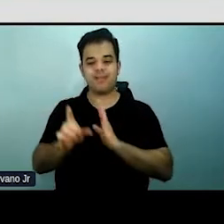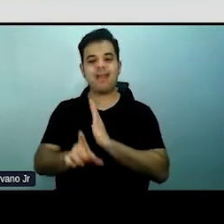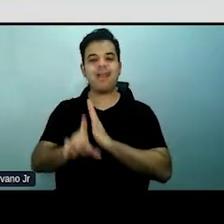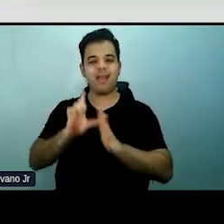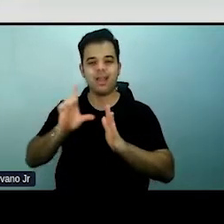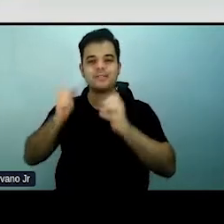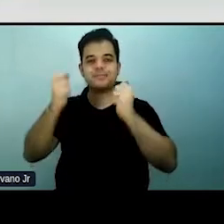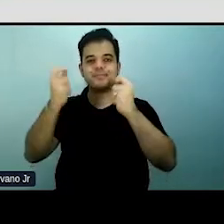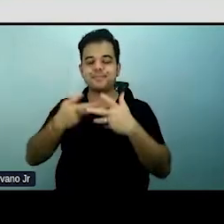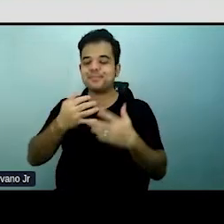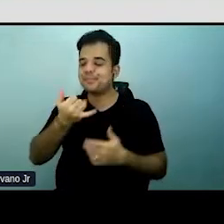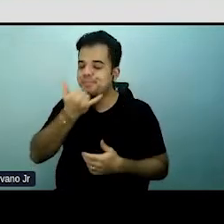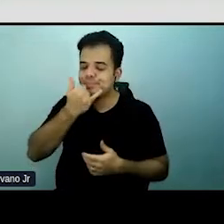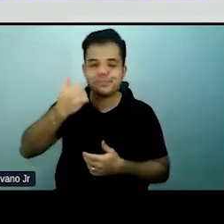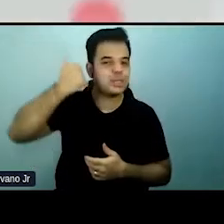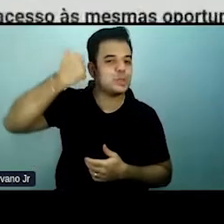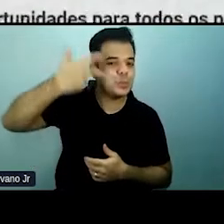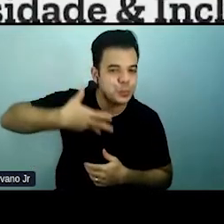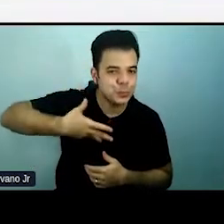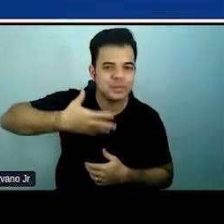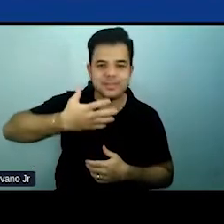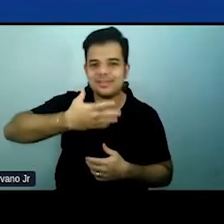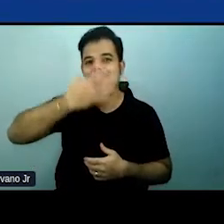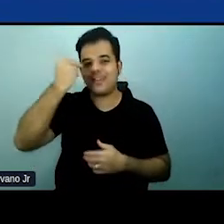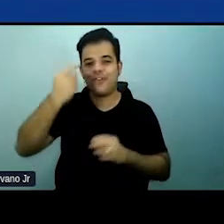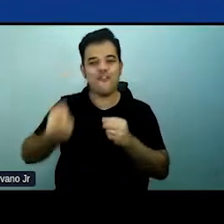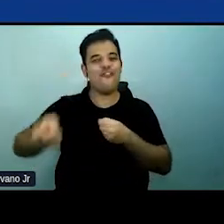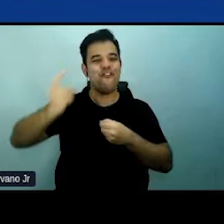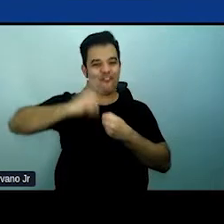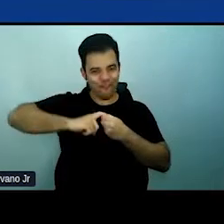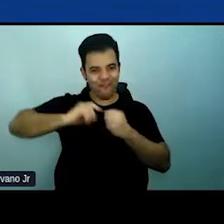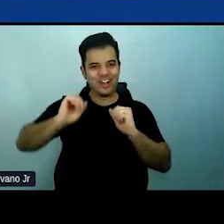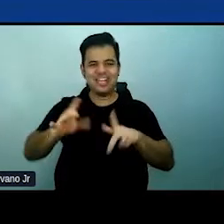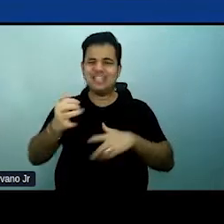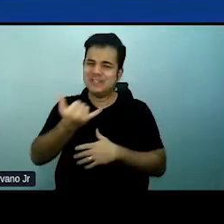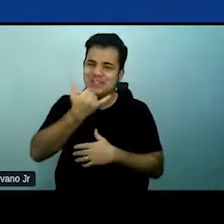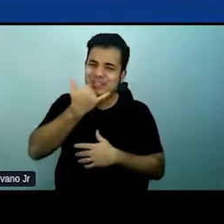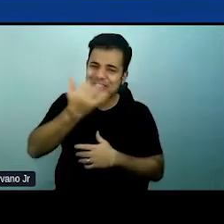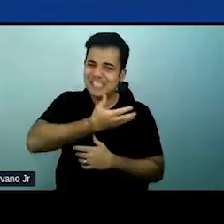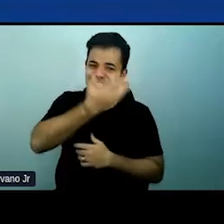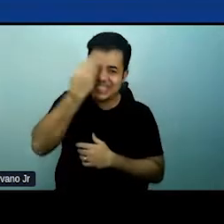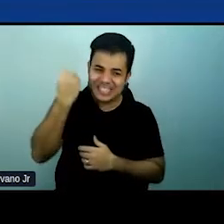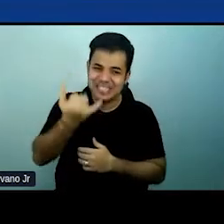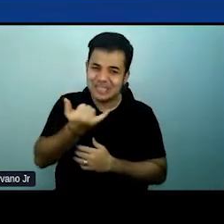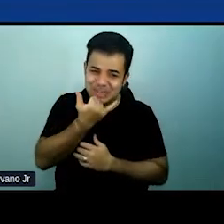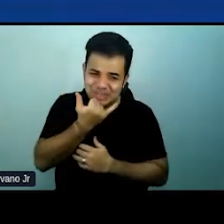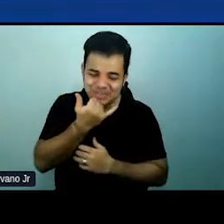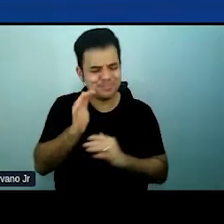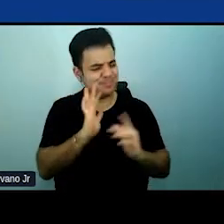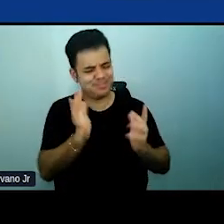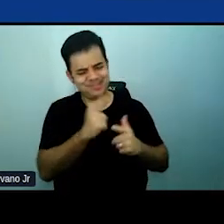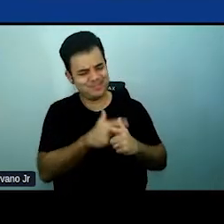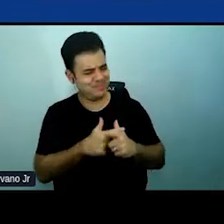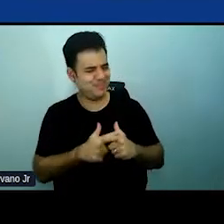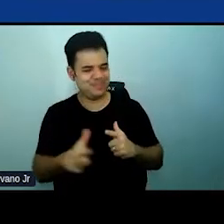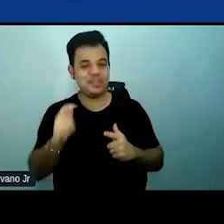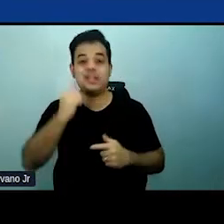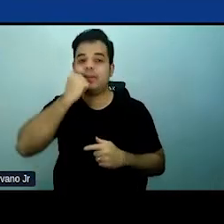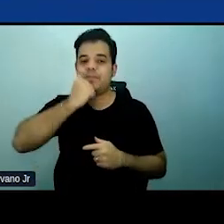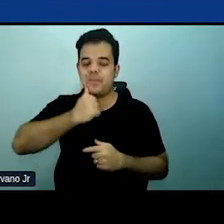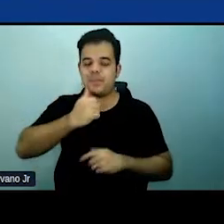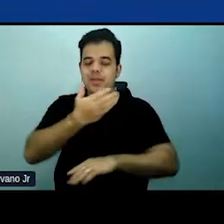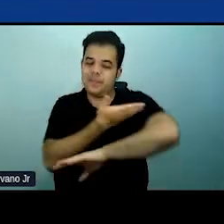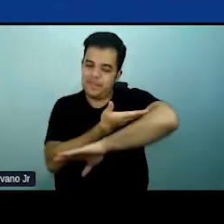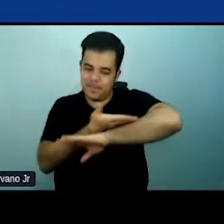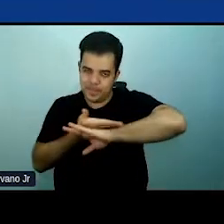acabei não fazendo autodescrição, então claro, pode voltar. Desculpa, esqueci. Não tem problema. Sou mulher